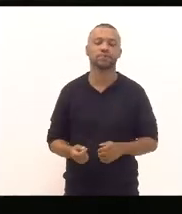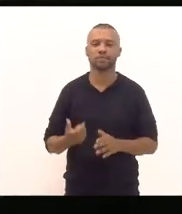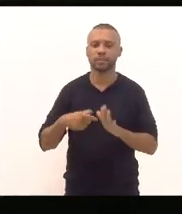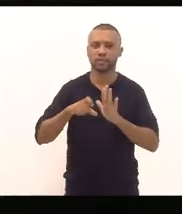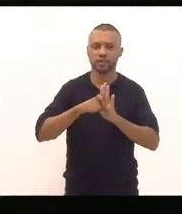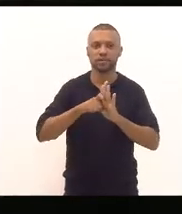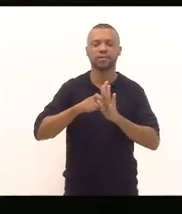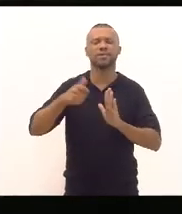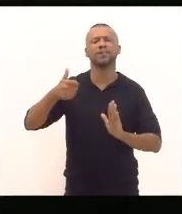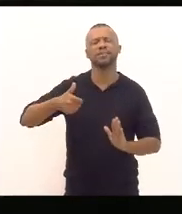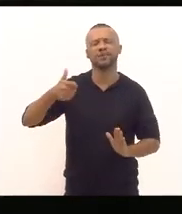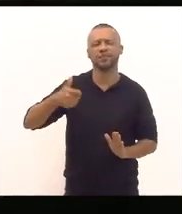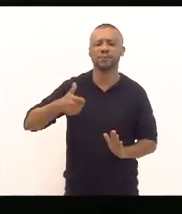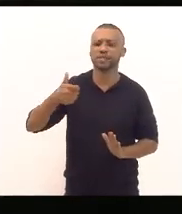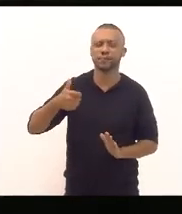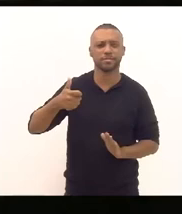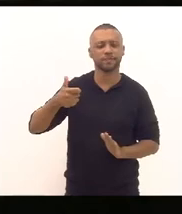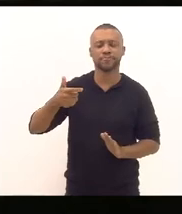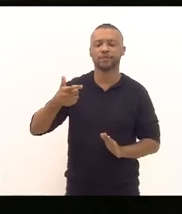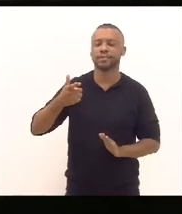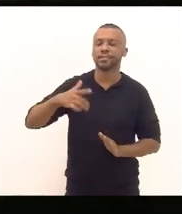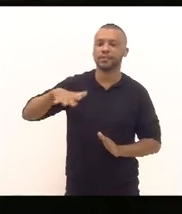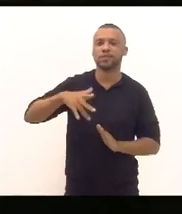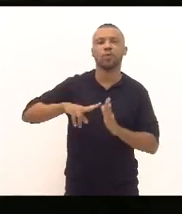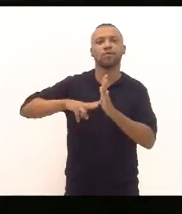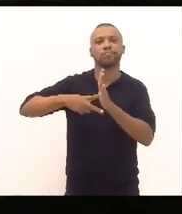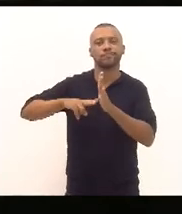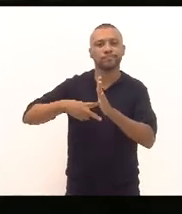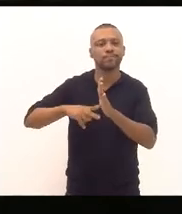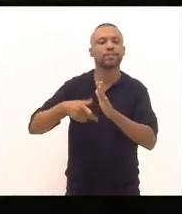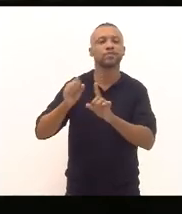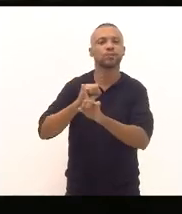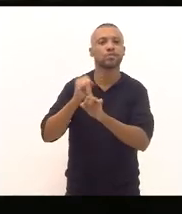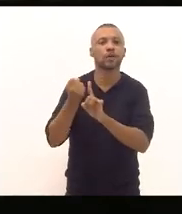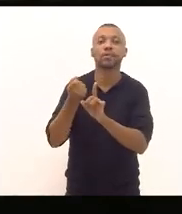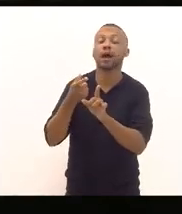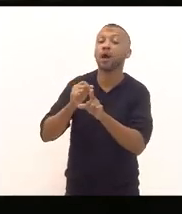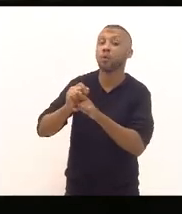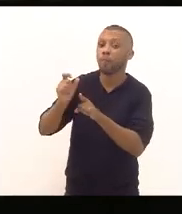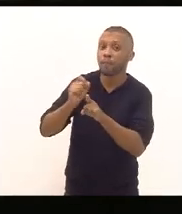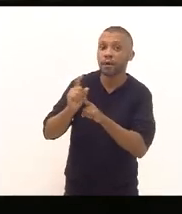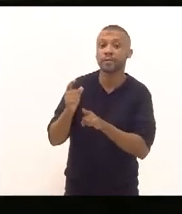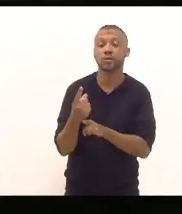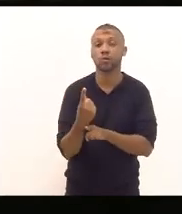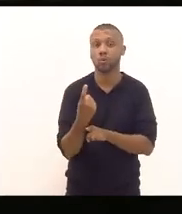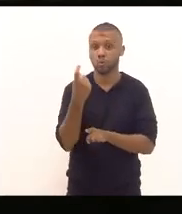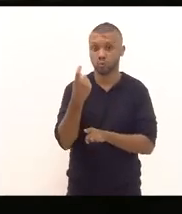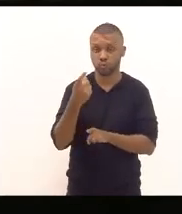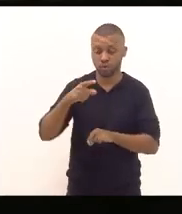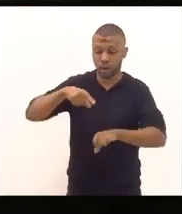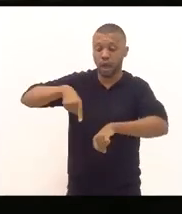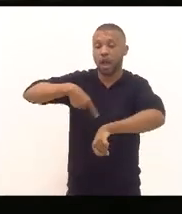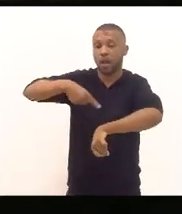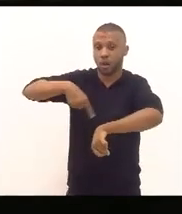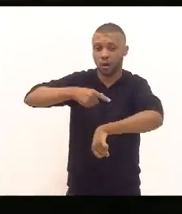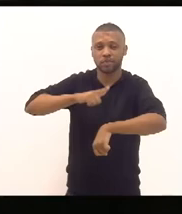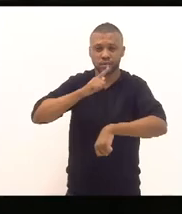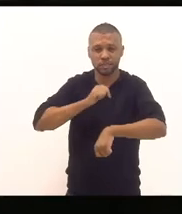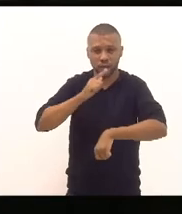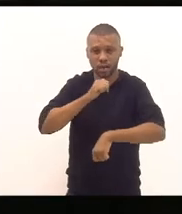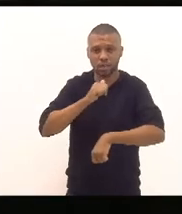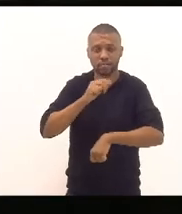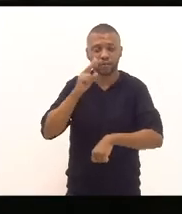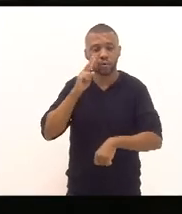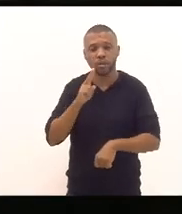nos casos de conjuntos habitacionais e condomínios em geral onde a cobrança realizada através de um único hidrômetro será considerado